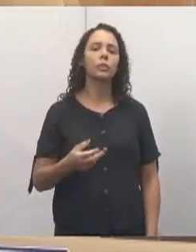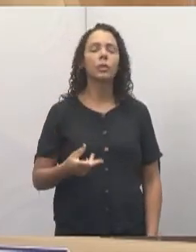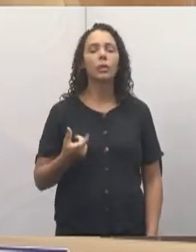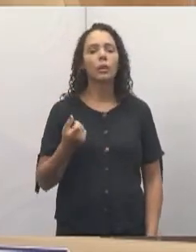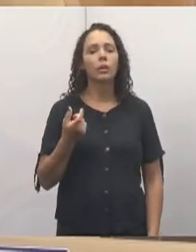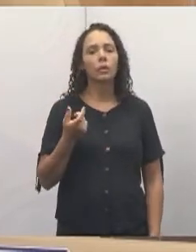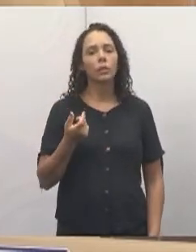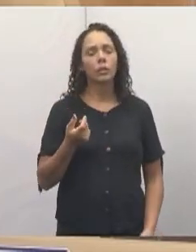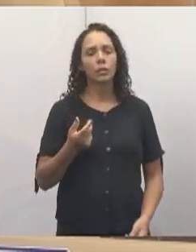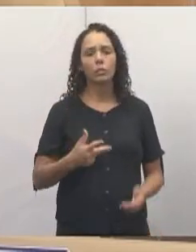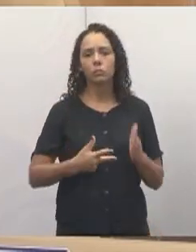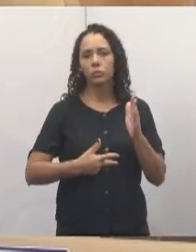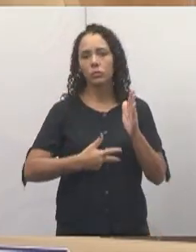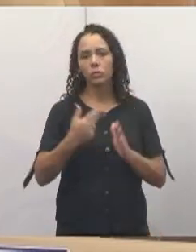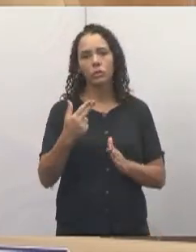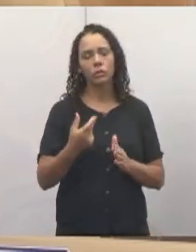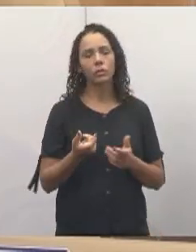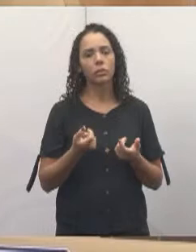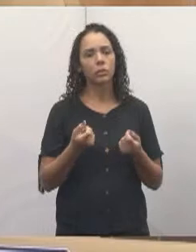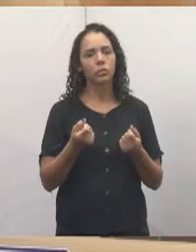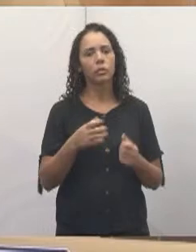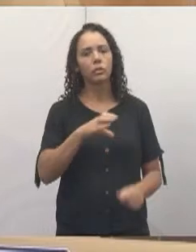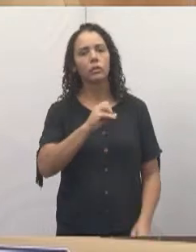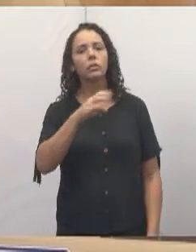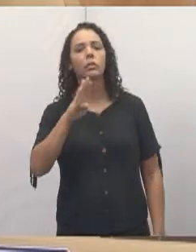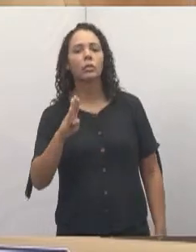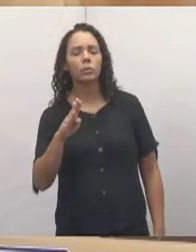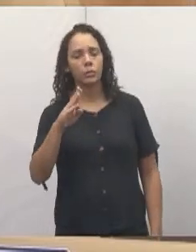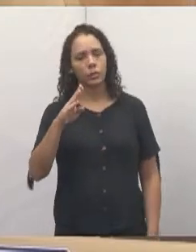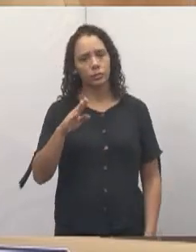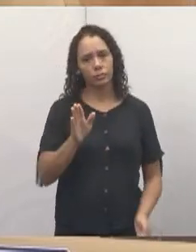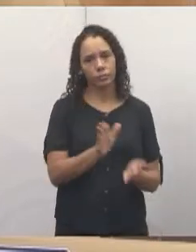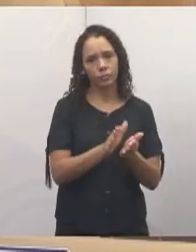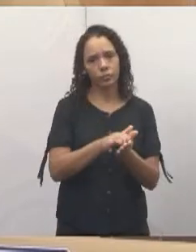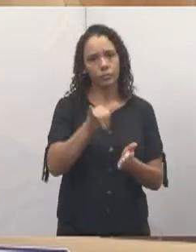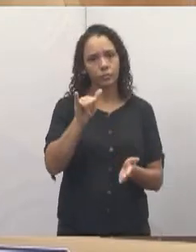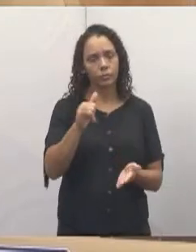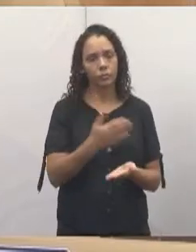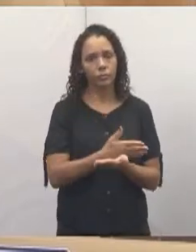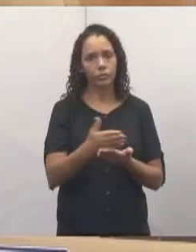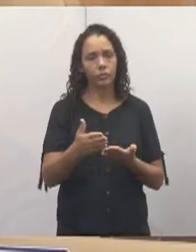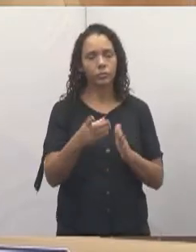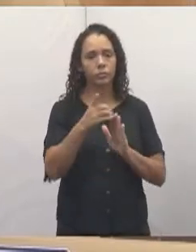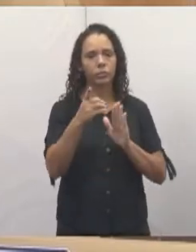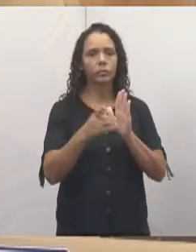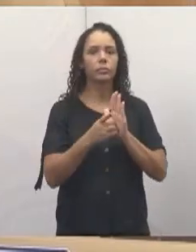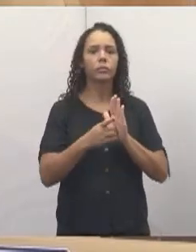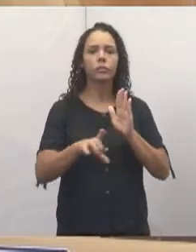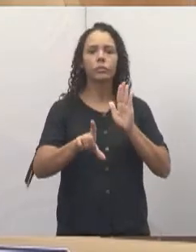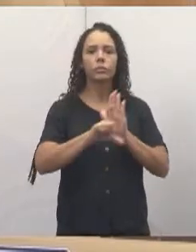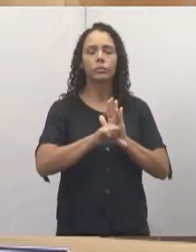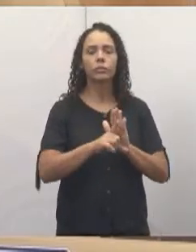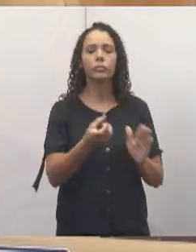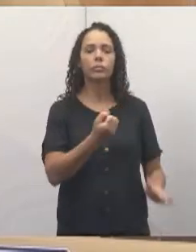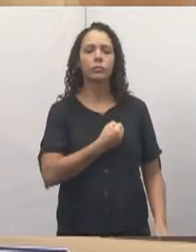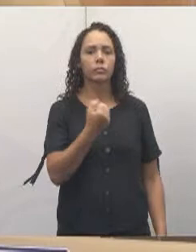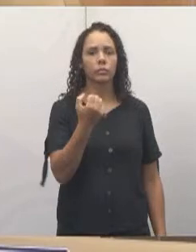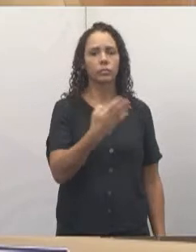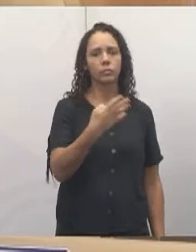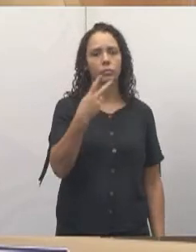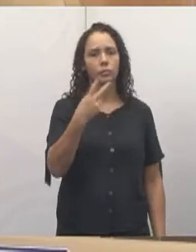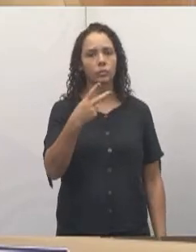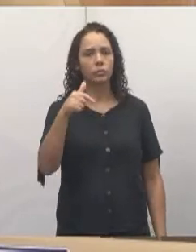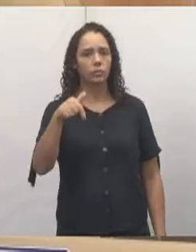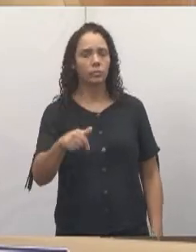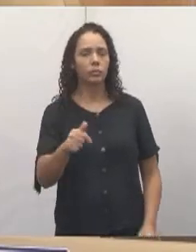de Jacareí. Dando prosseguimento, senhoras e senhores, este decreto, ele é legislativo número 427 de